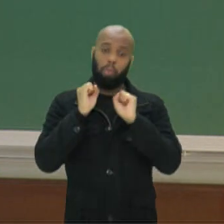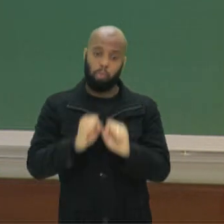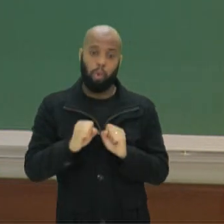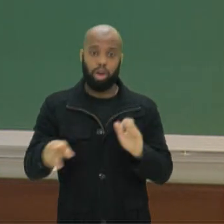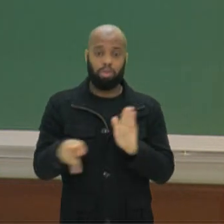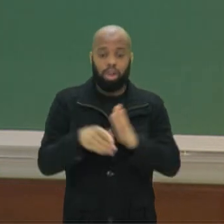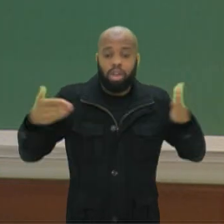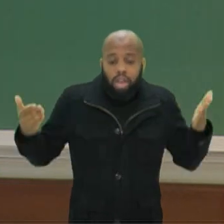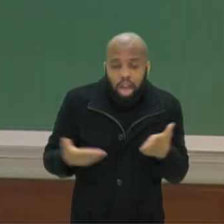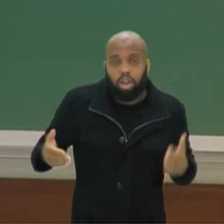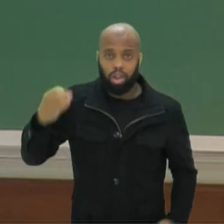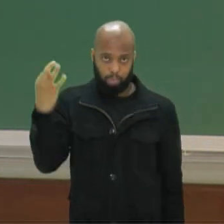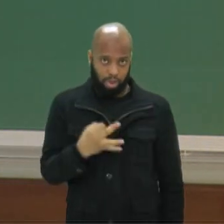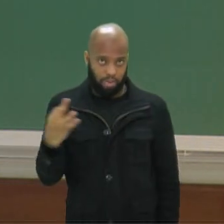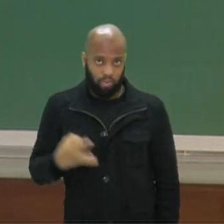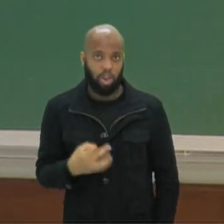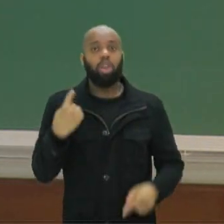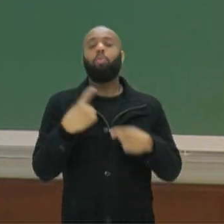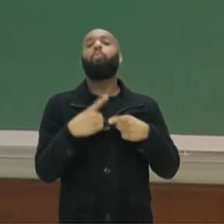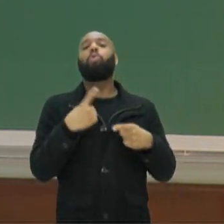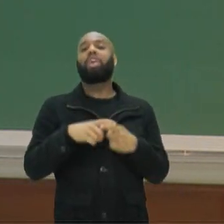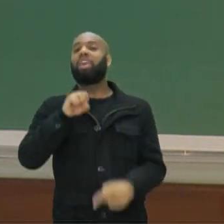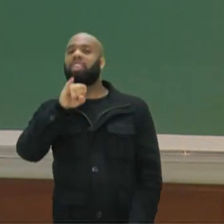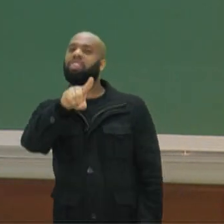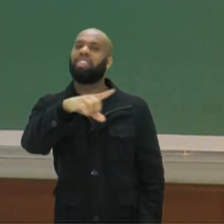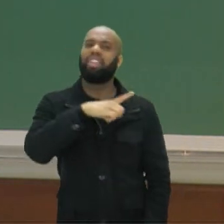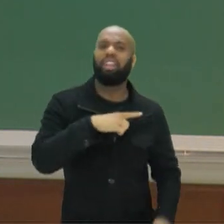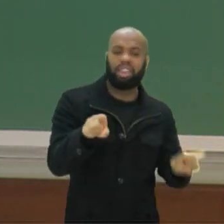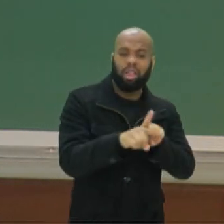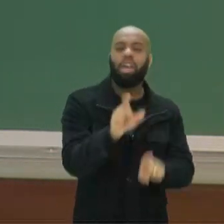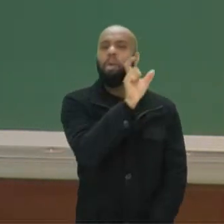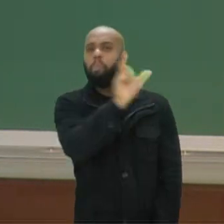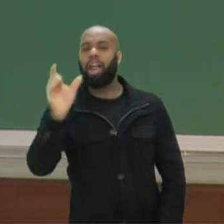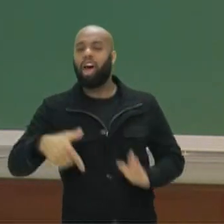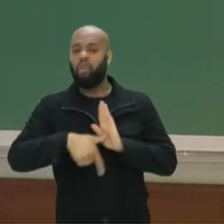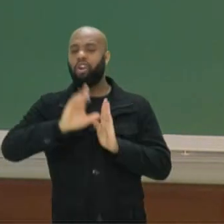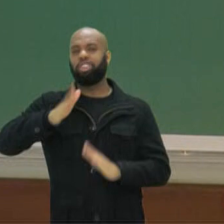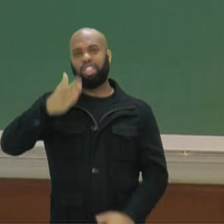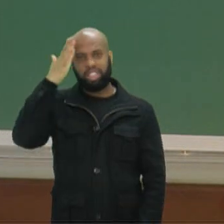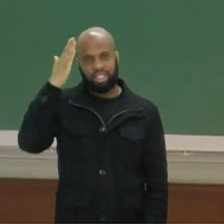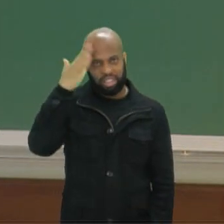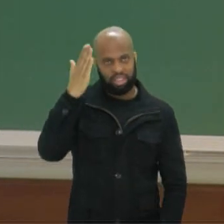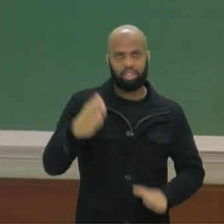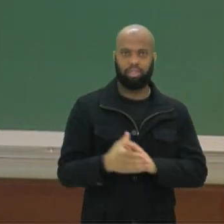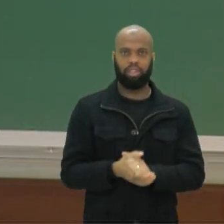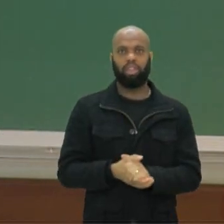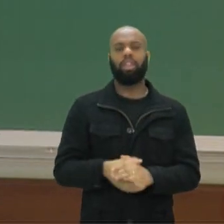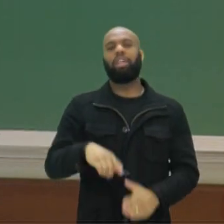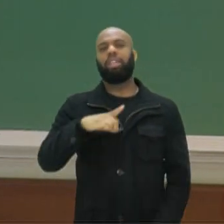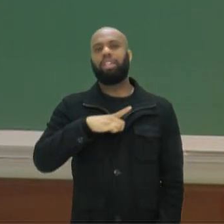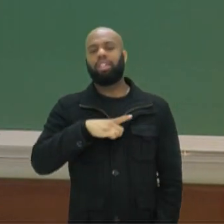seja o presente perfeito, principalmente se você tiver aquelas palavrinhas que a gente conhece bem, already,